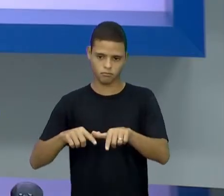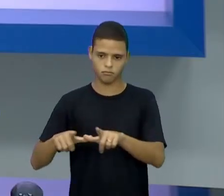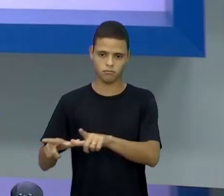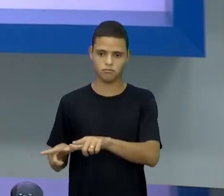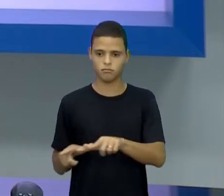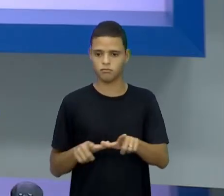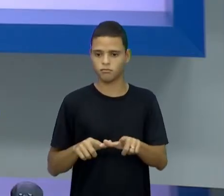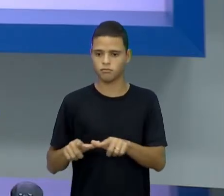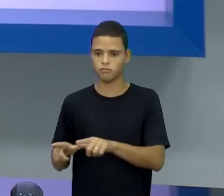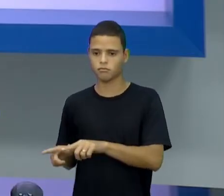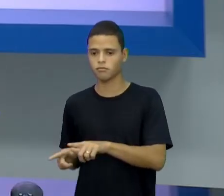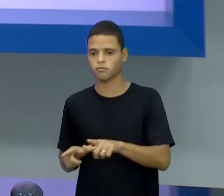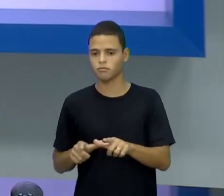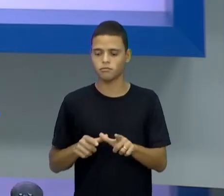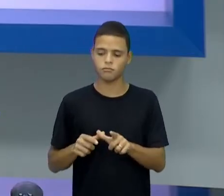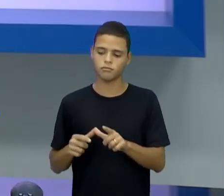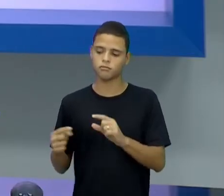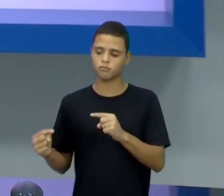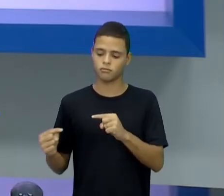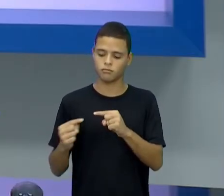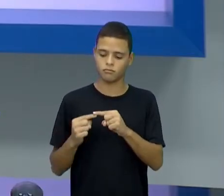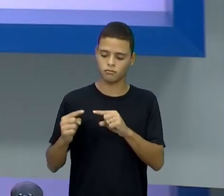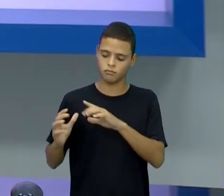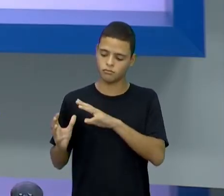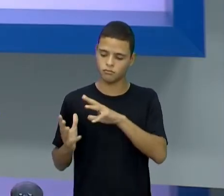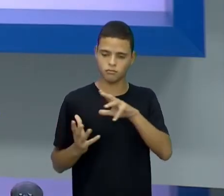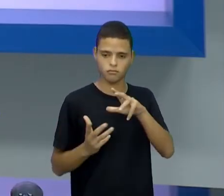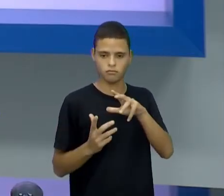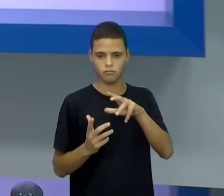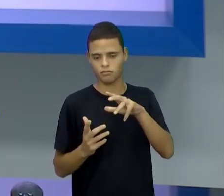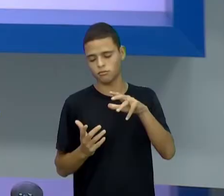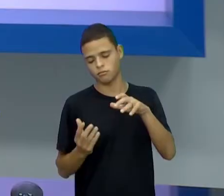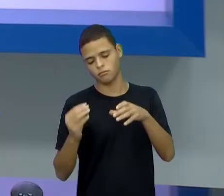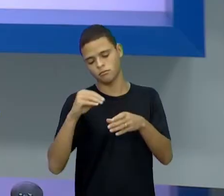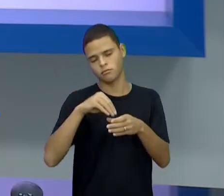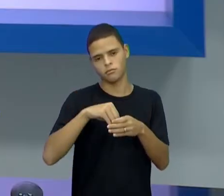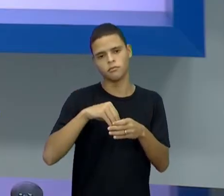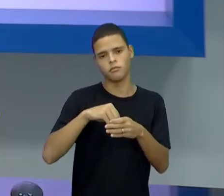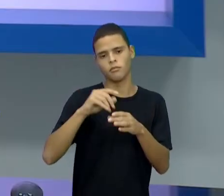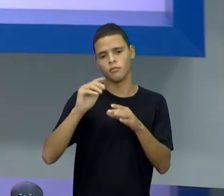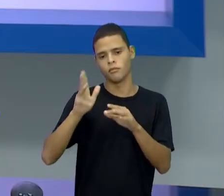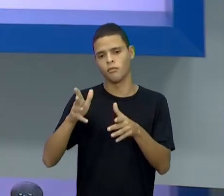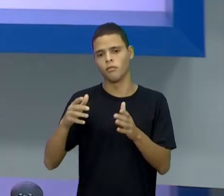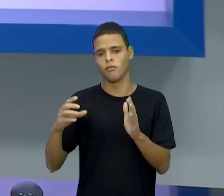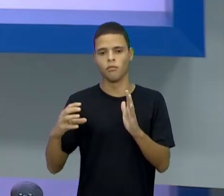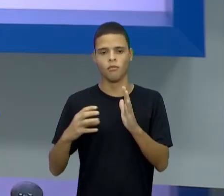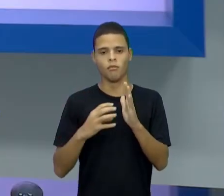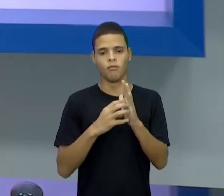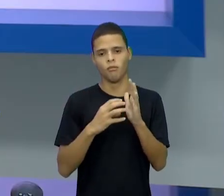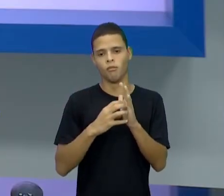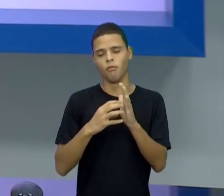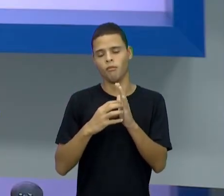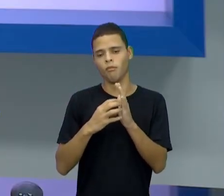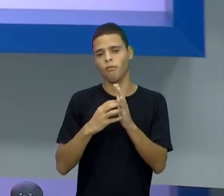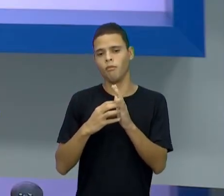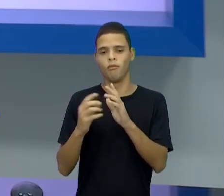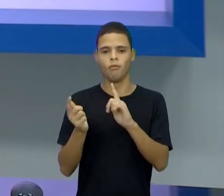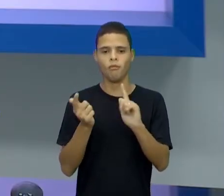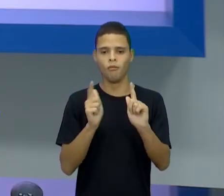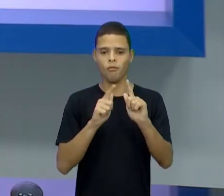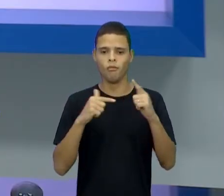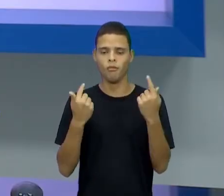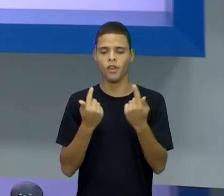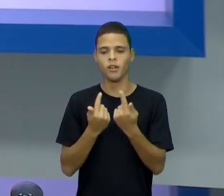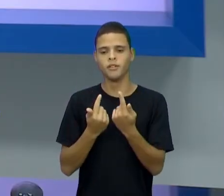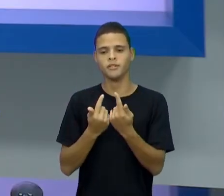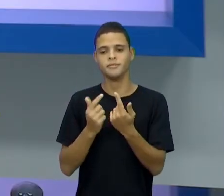que faz parte do nosso planeta, logicamente acaba afetando a nossa geologia e obviamente afeta